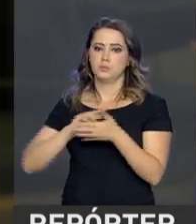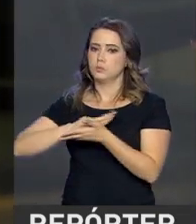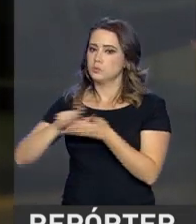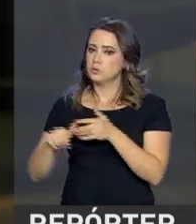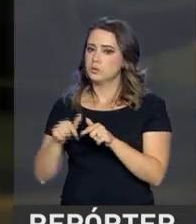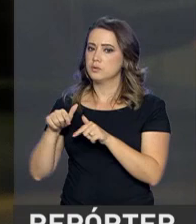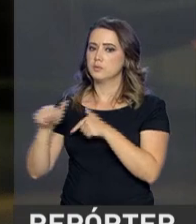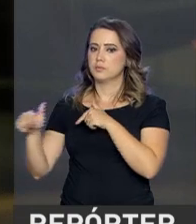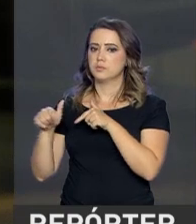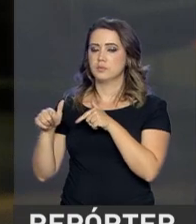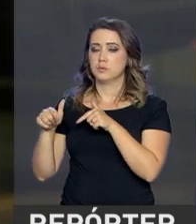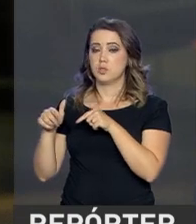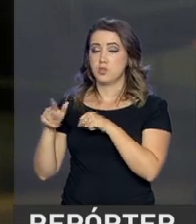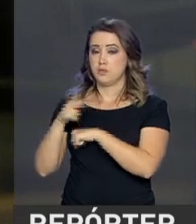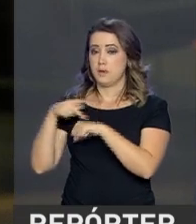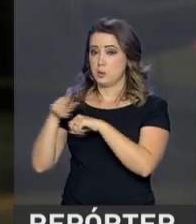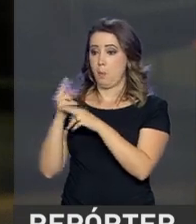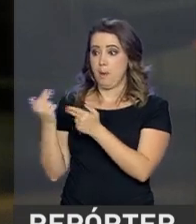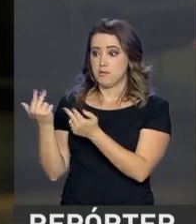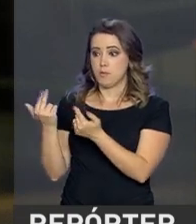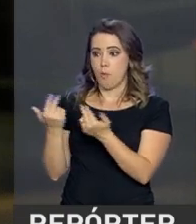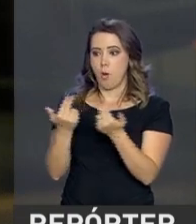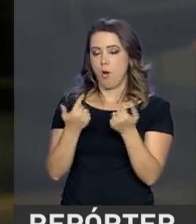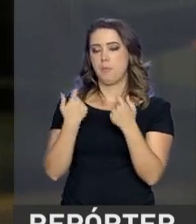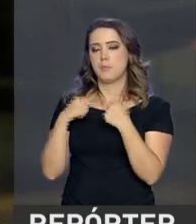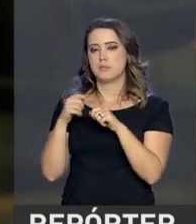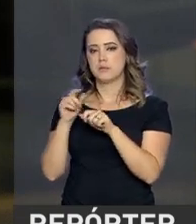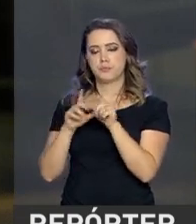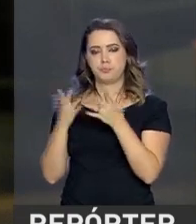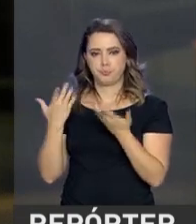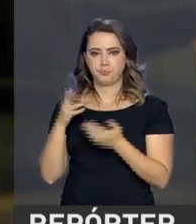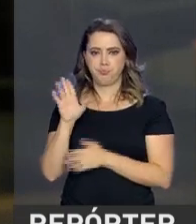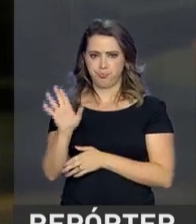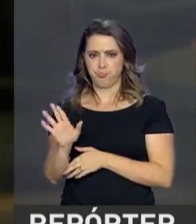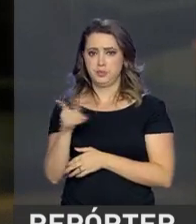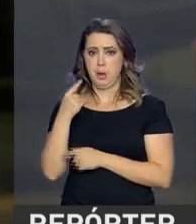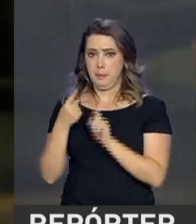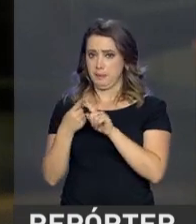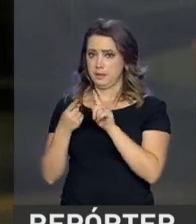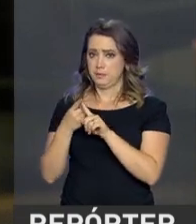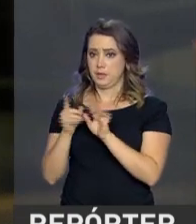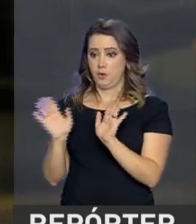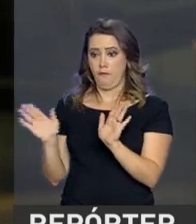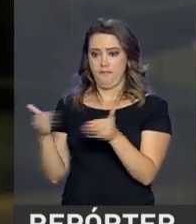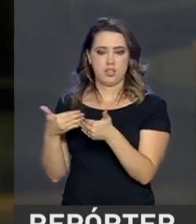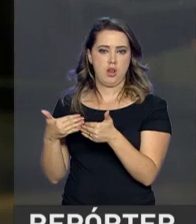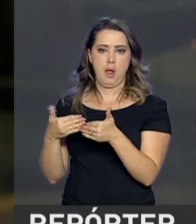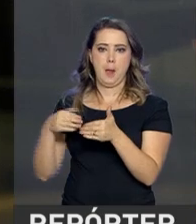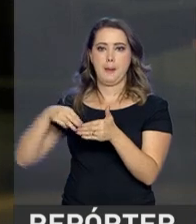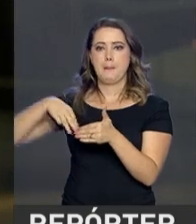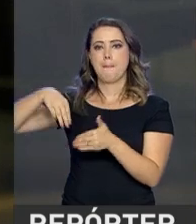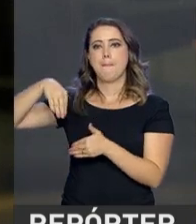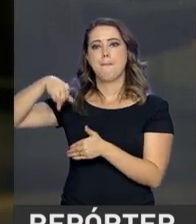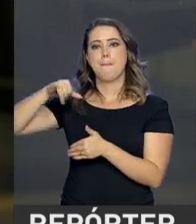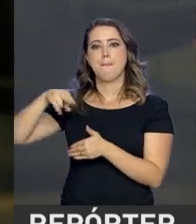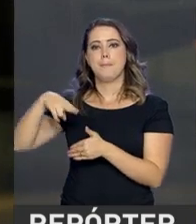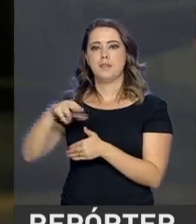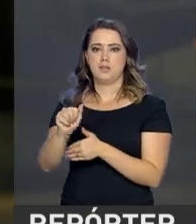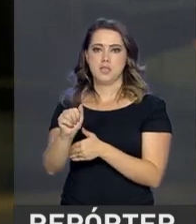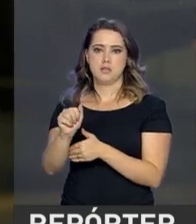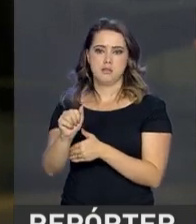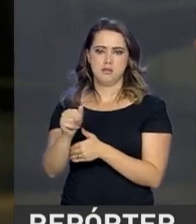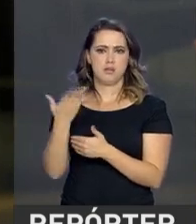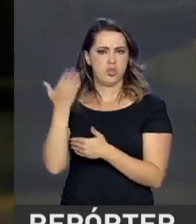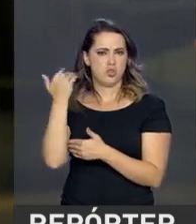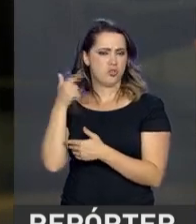então tem alguns itens que são absolutamente fundamental primeiro fechamento de mina o código antigo não previa a possibilidade de fechamento